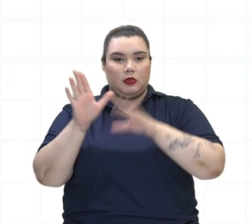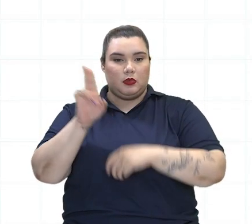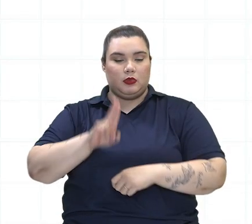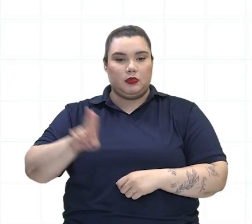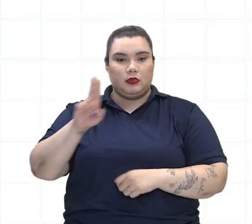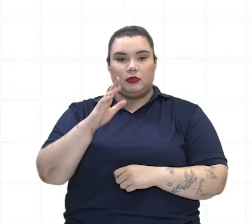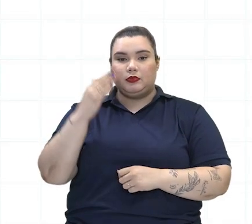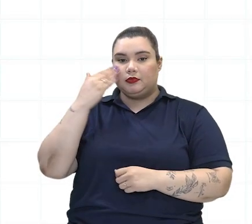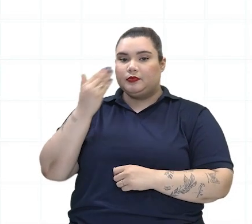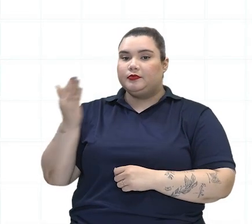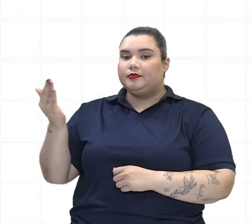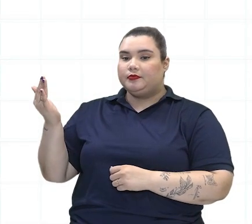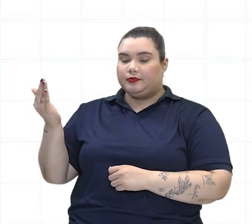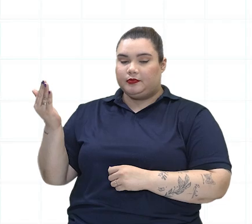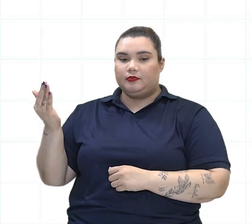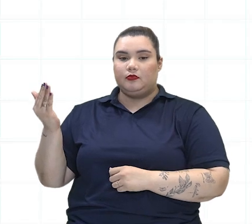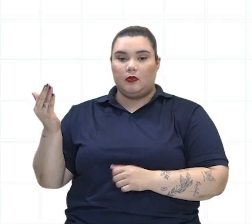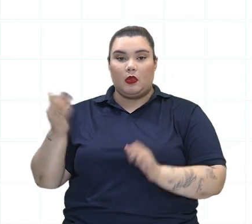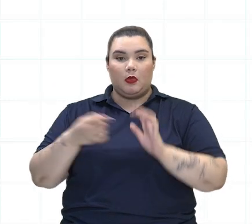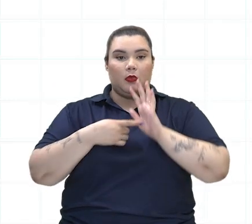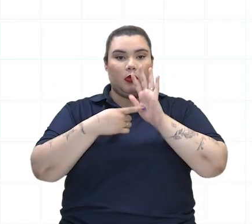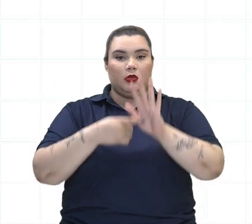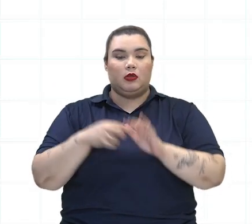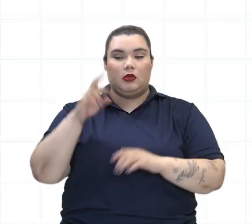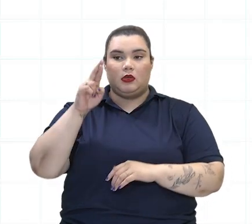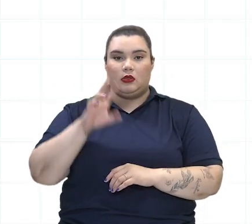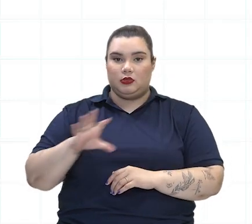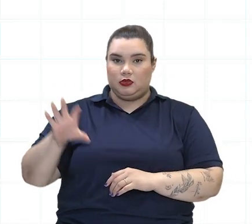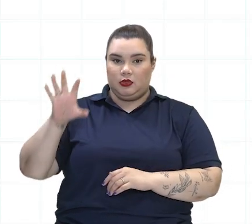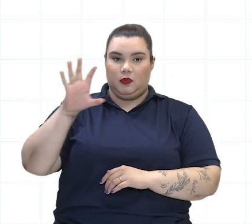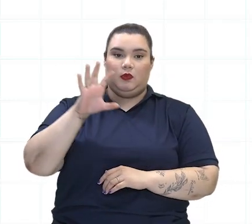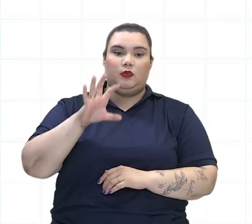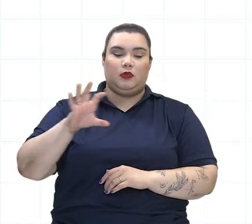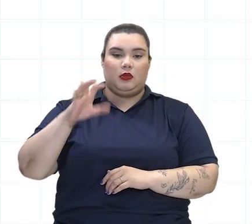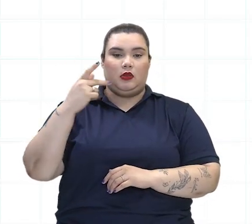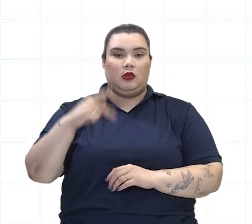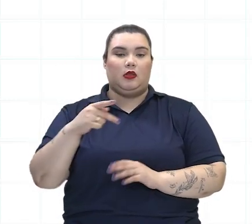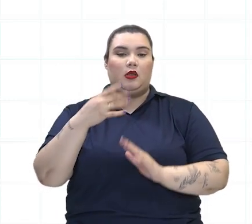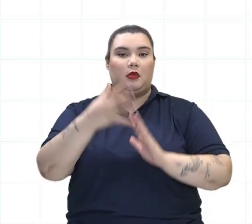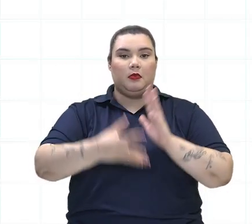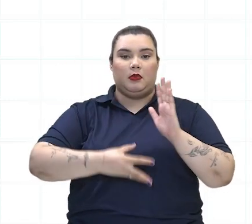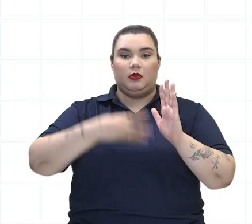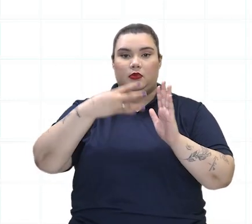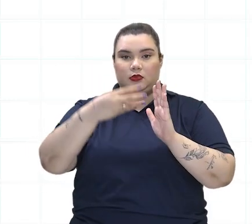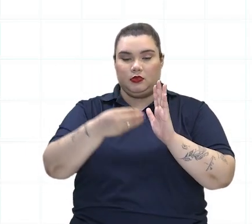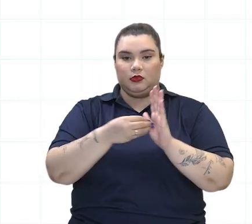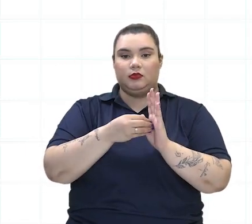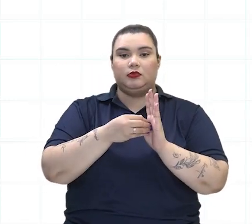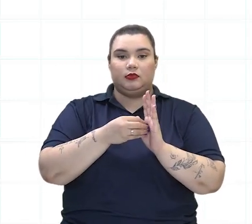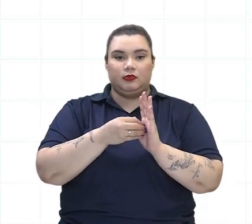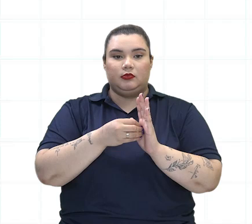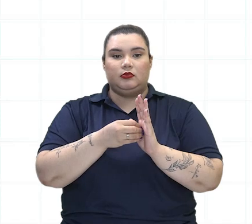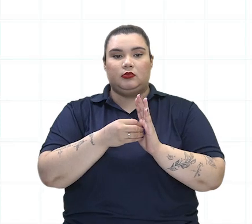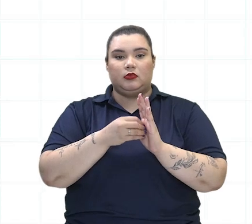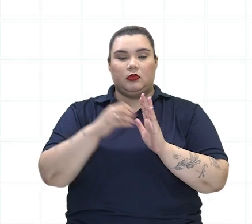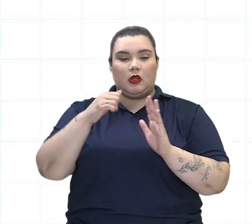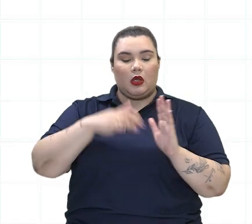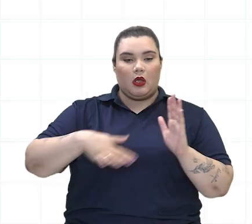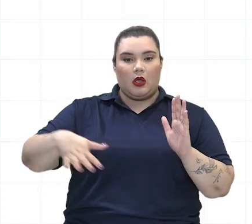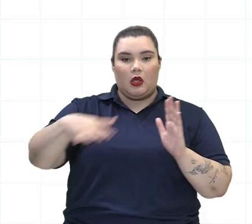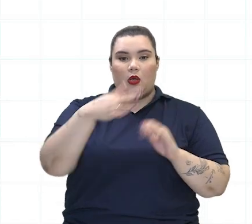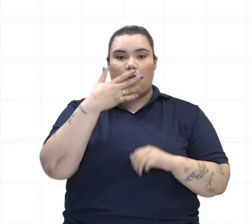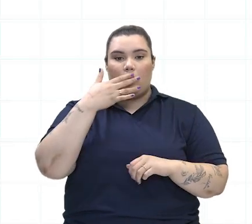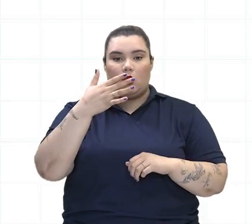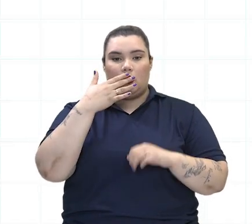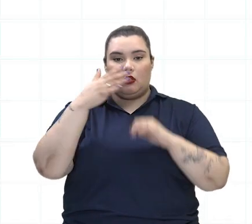observar. Temos aí a região, né, da Amazônia. A Amazônia Legal toda delimitada por esse laranja, tá? O